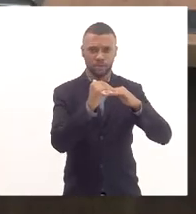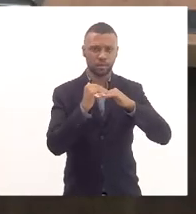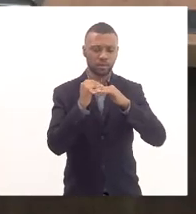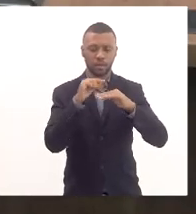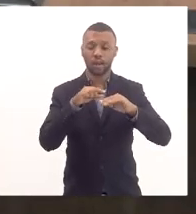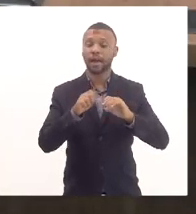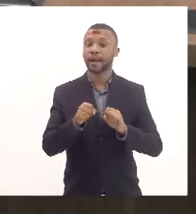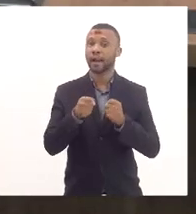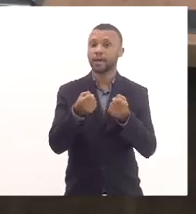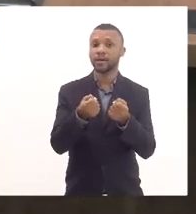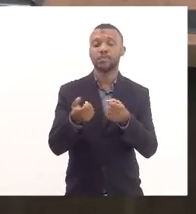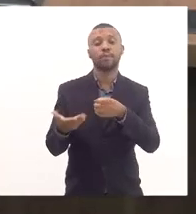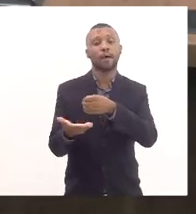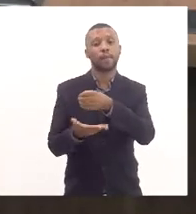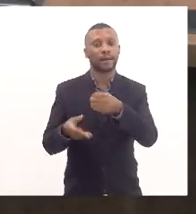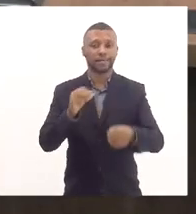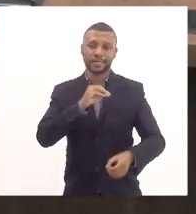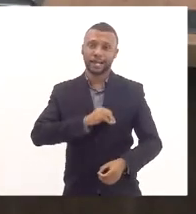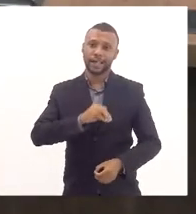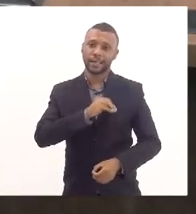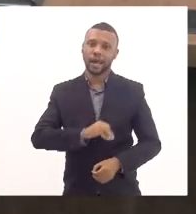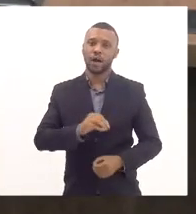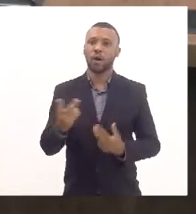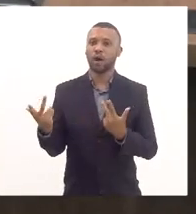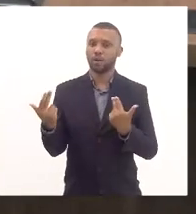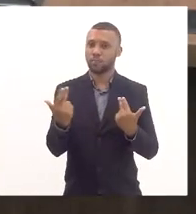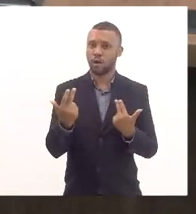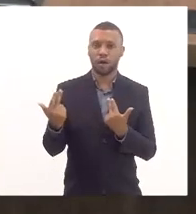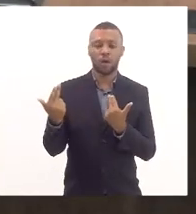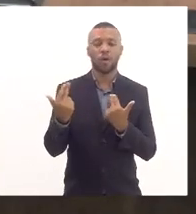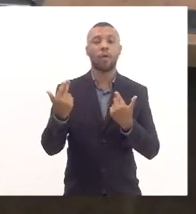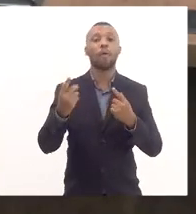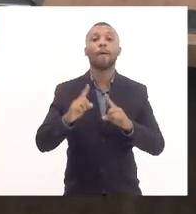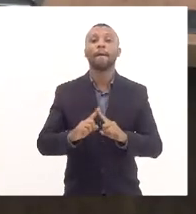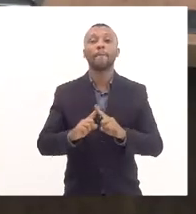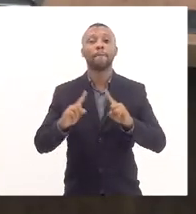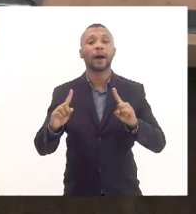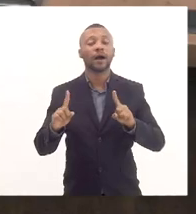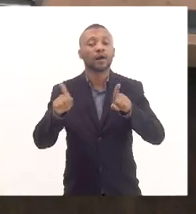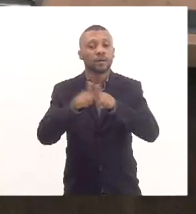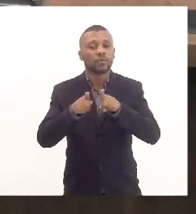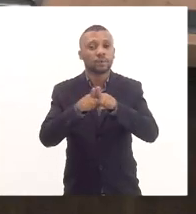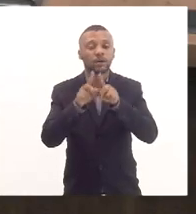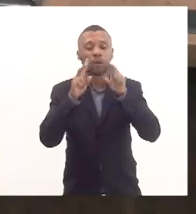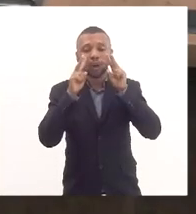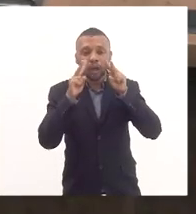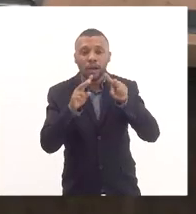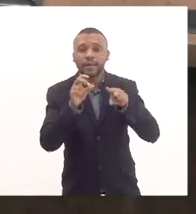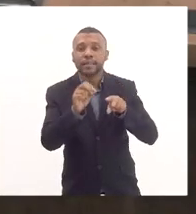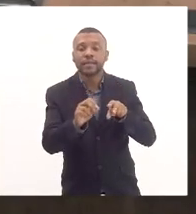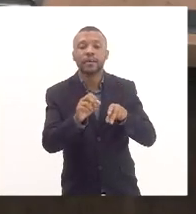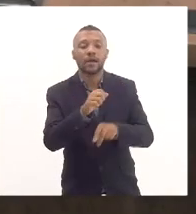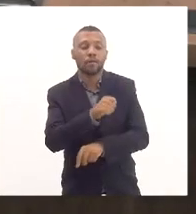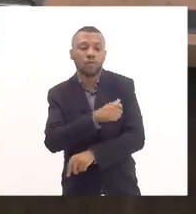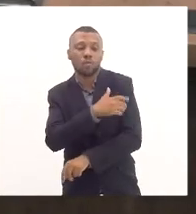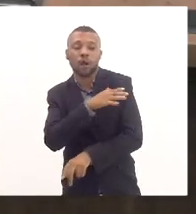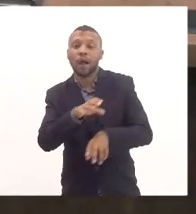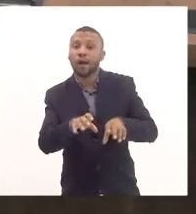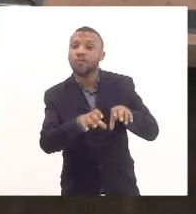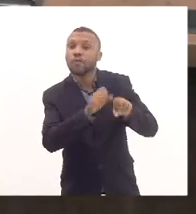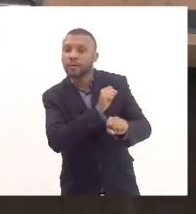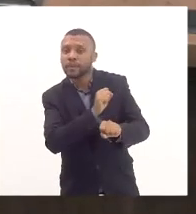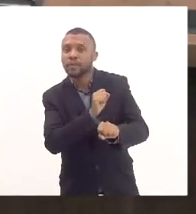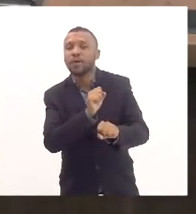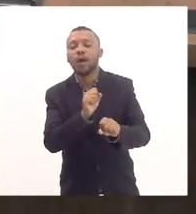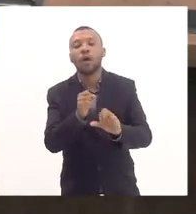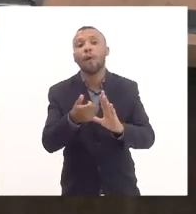garante uma base salarial igual mais considera também que a formação é um critério de diferenciação que